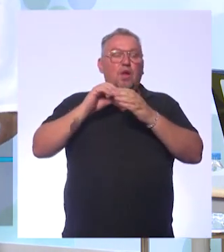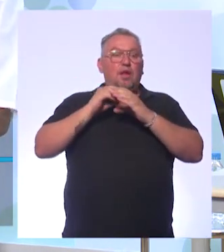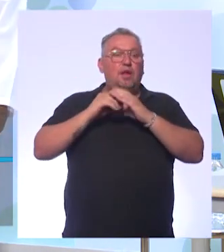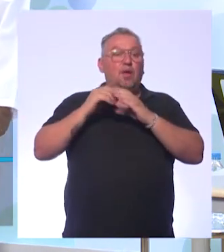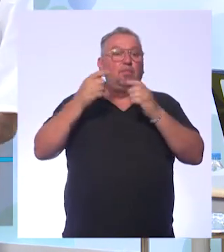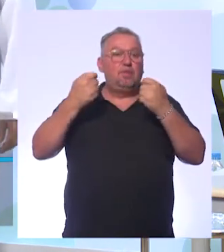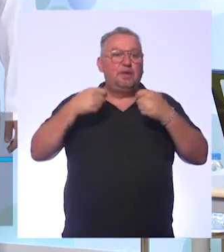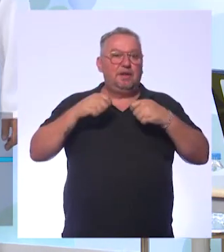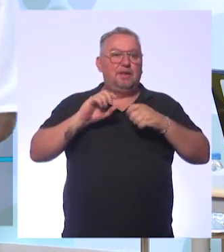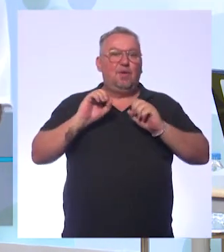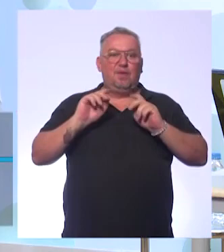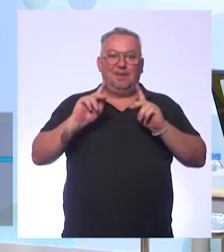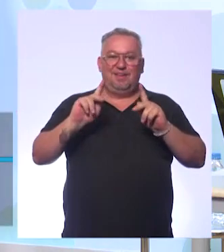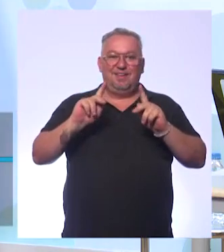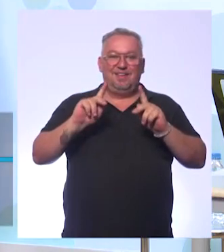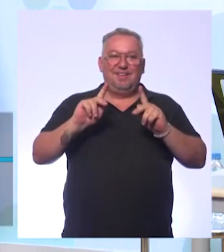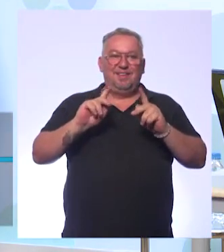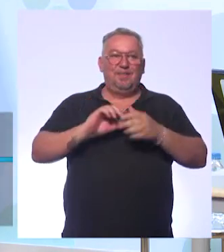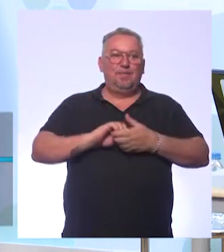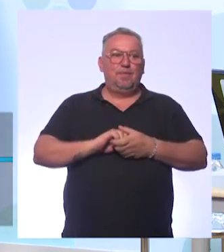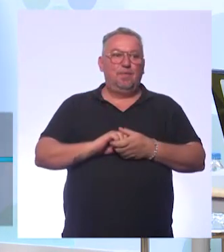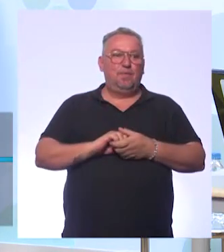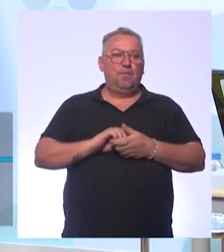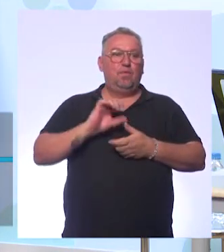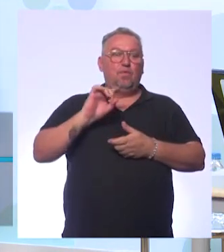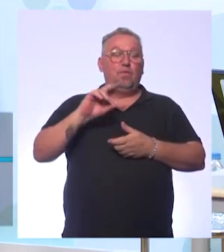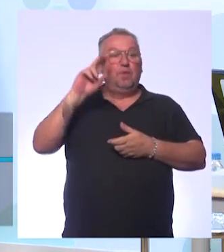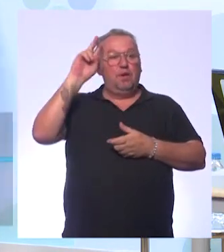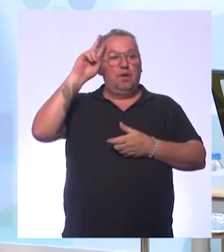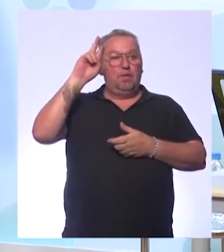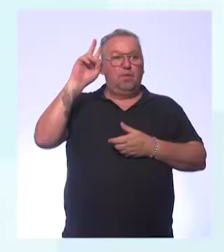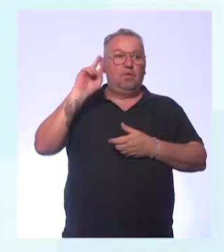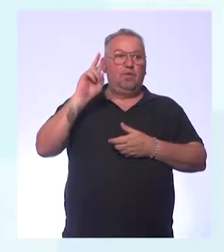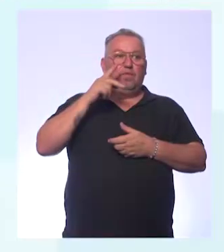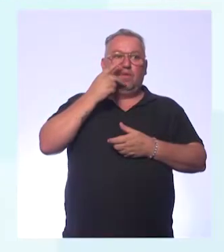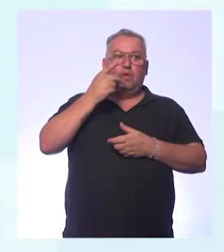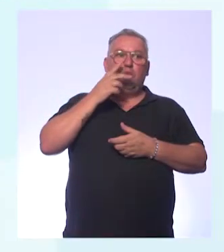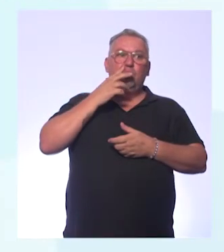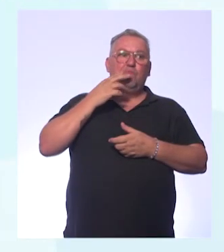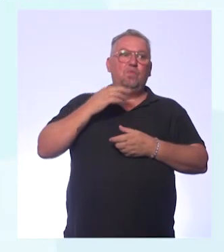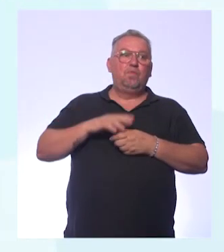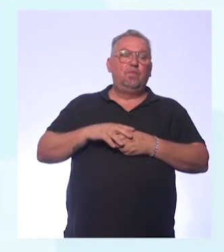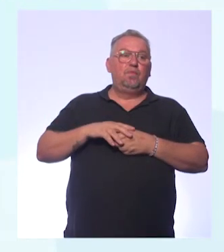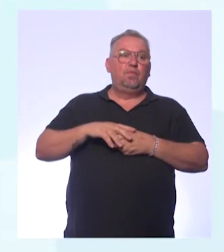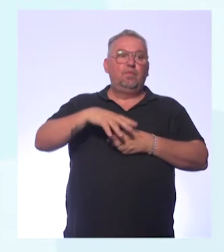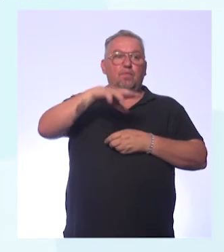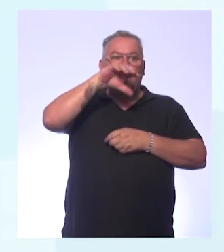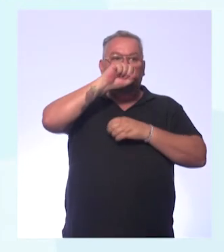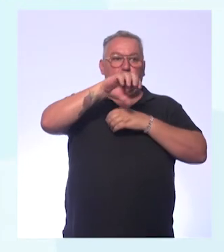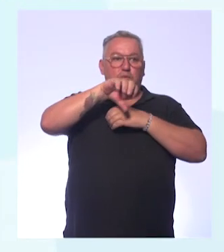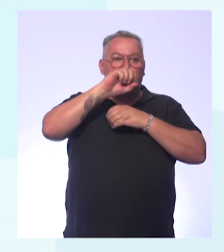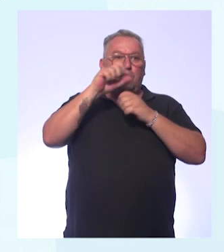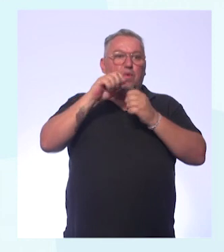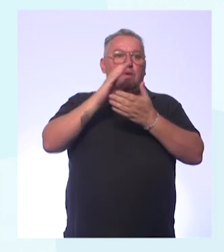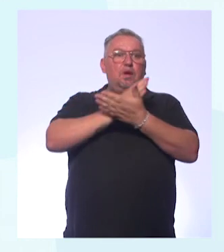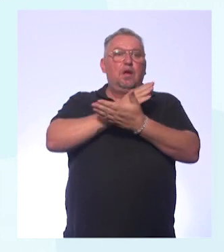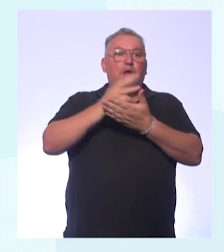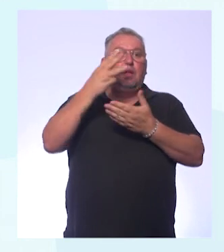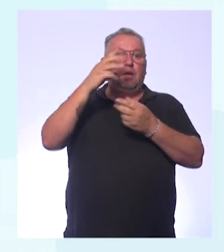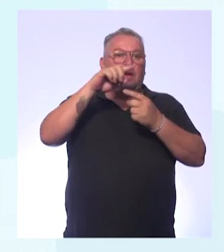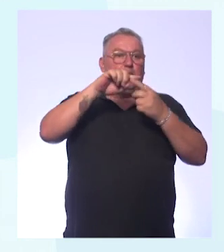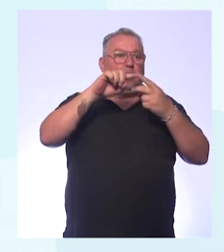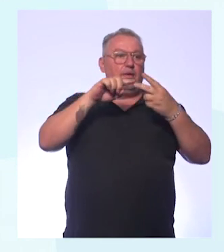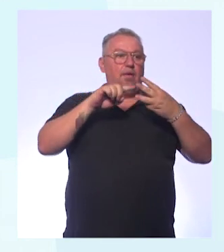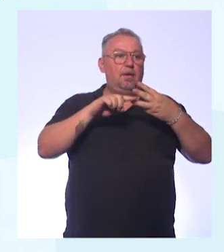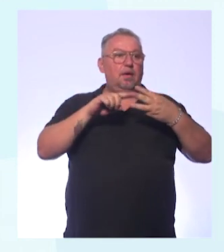precisa, tá bom? Muito bem. Então, só para a gente relembrar o que a gente falou aí, ó, a respiração celular pode ser dividida em 3